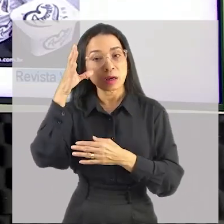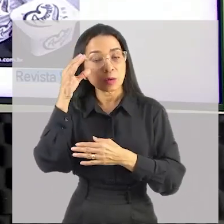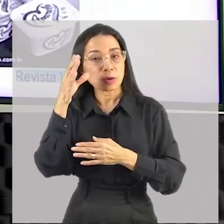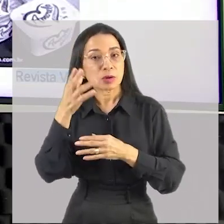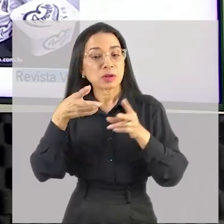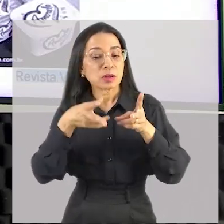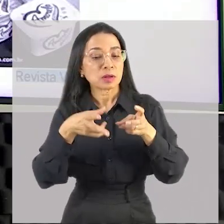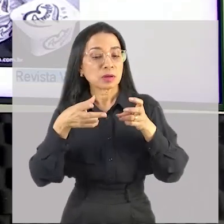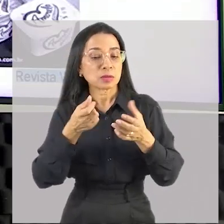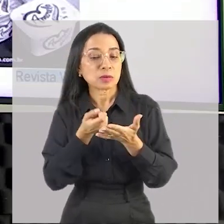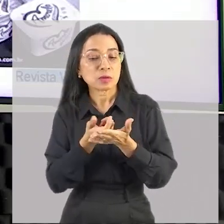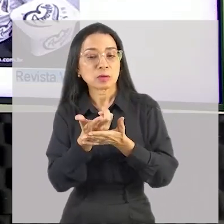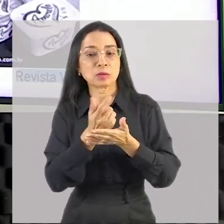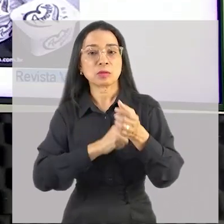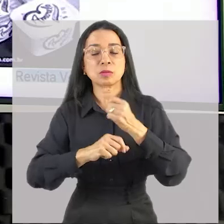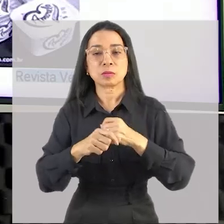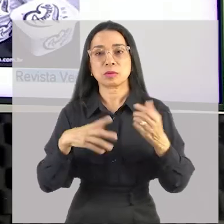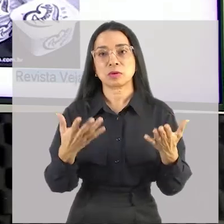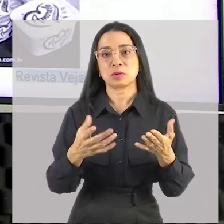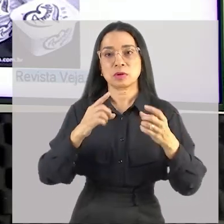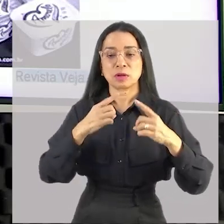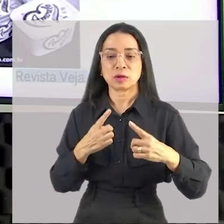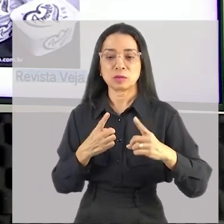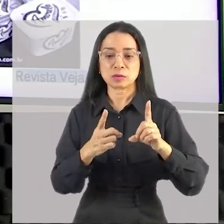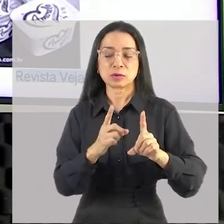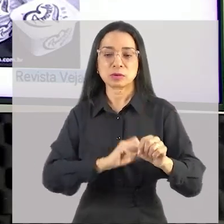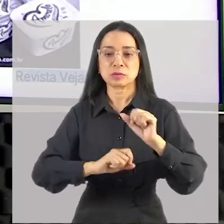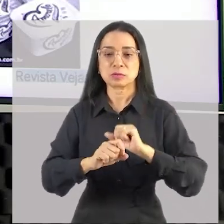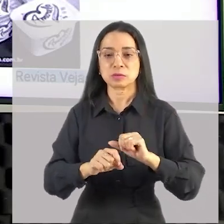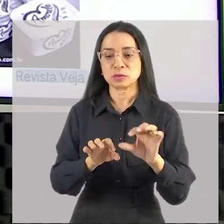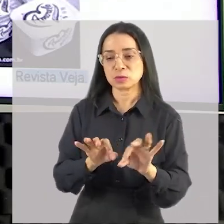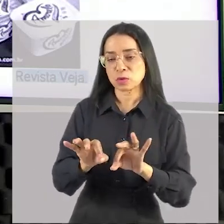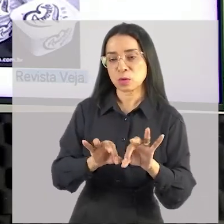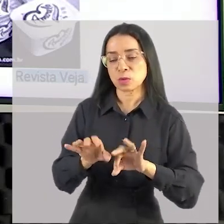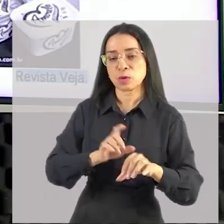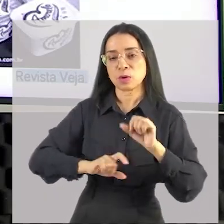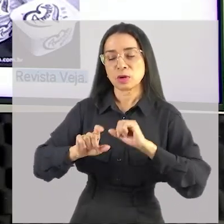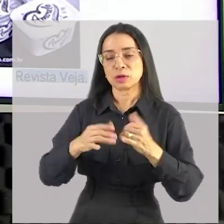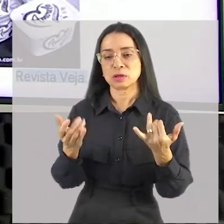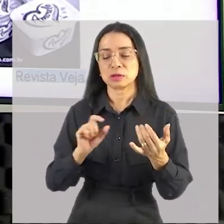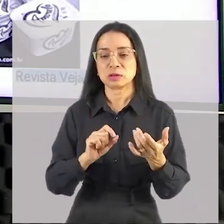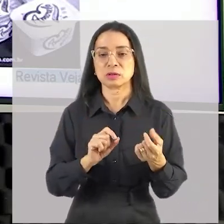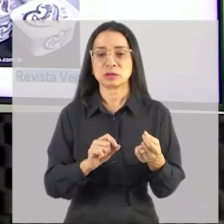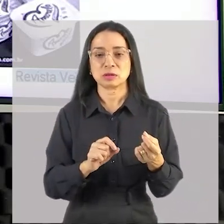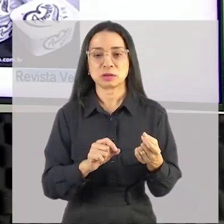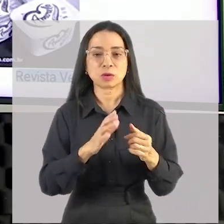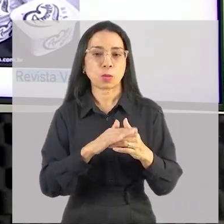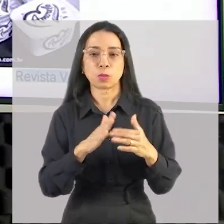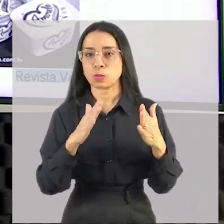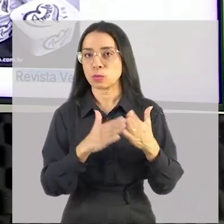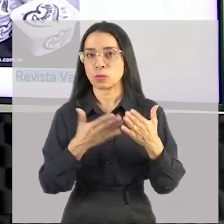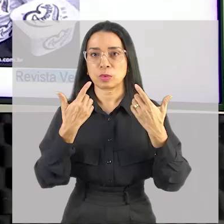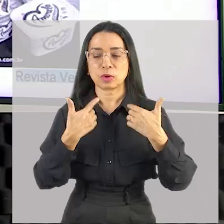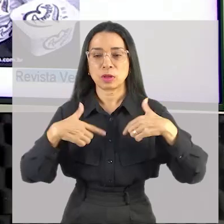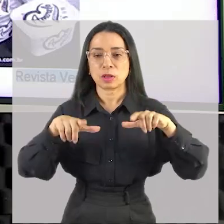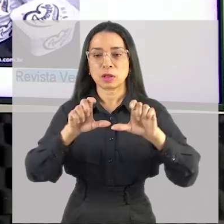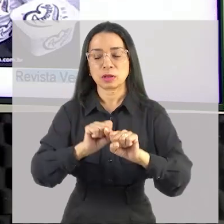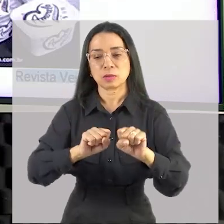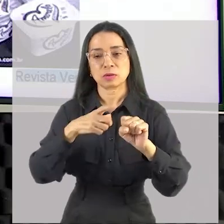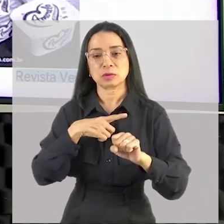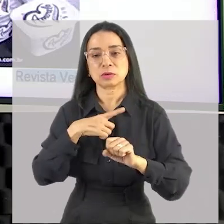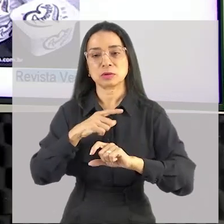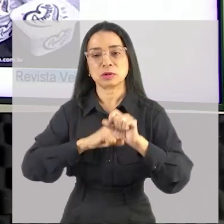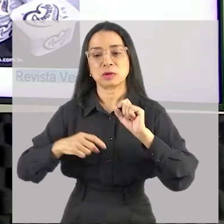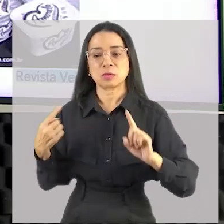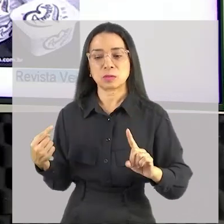adquirir aquele produto. Então, é um desafio de quem elabora comercial, gente. Você sabe que toda linguagem, ela